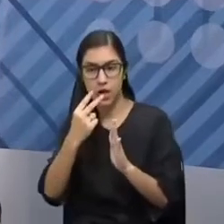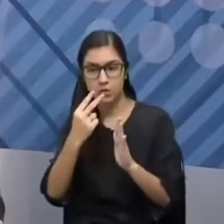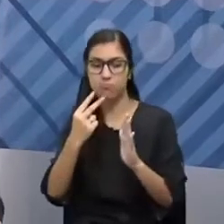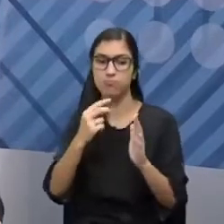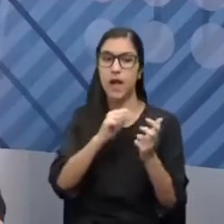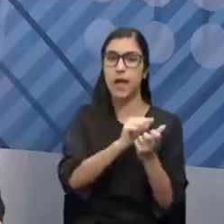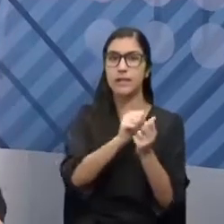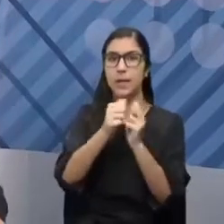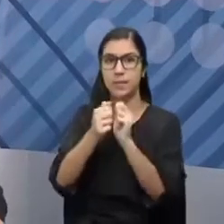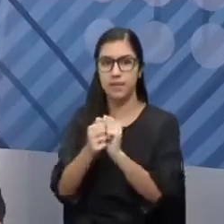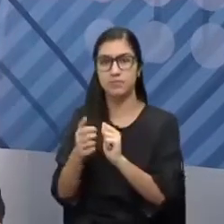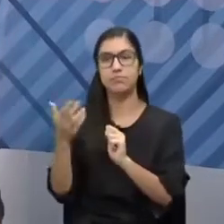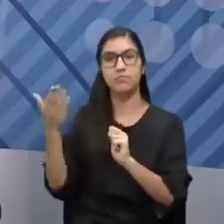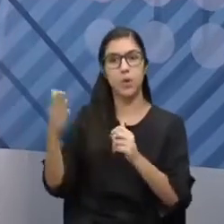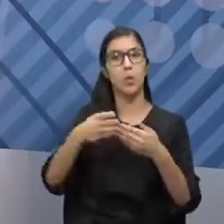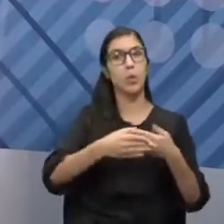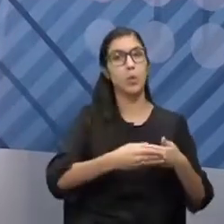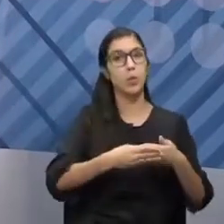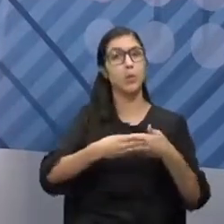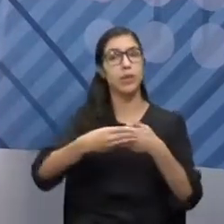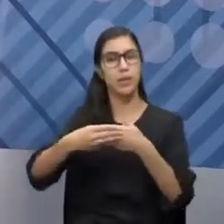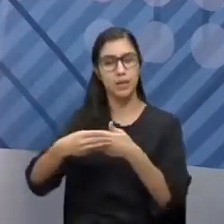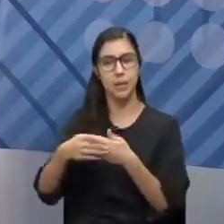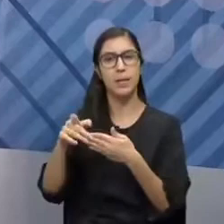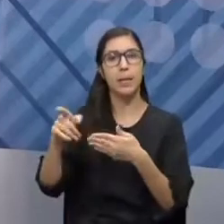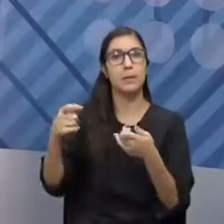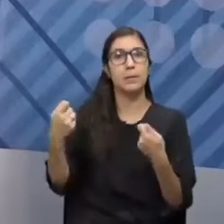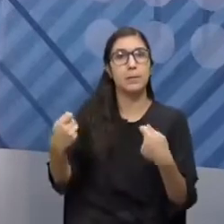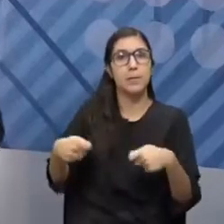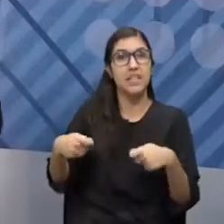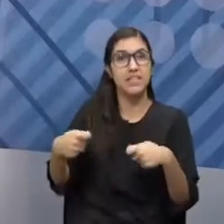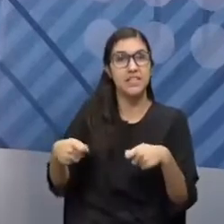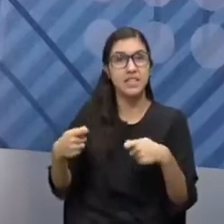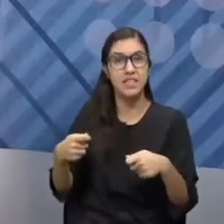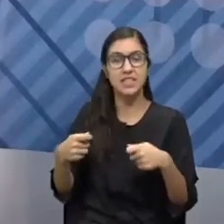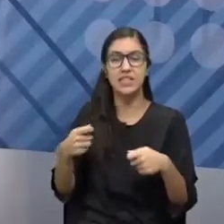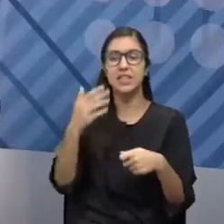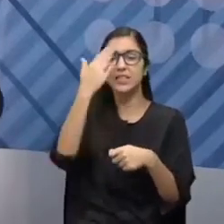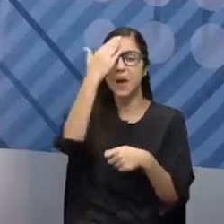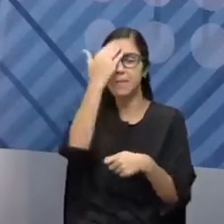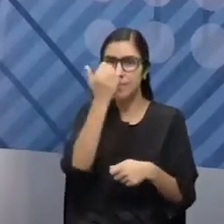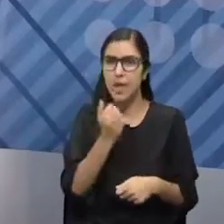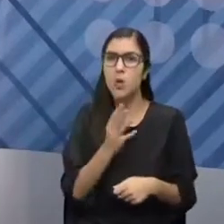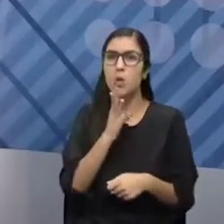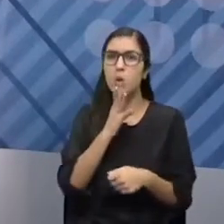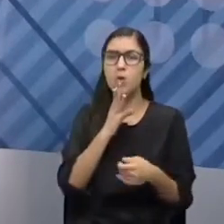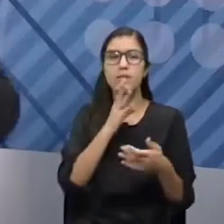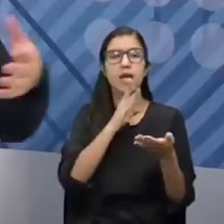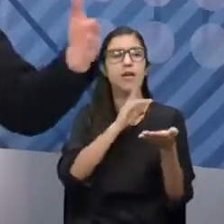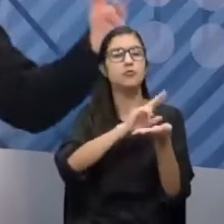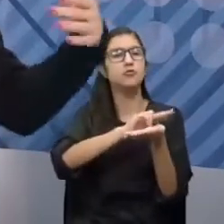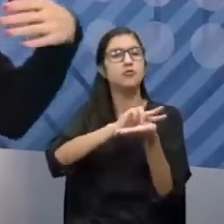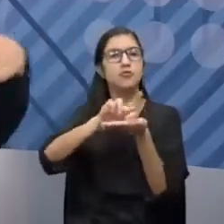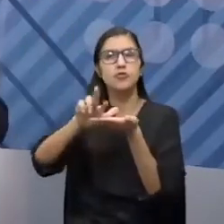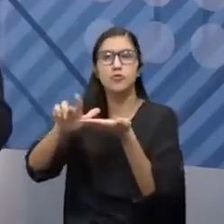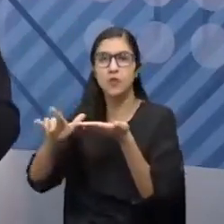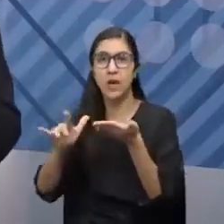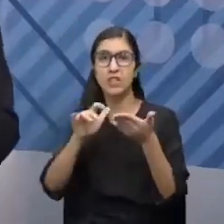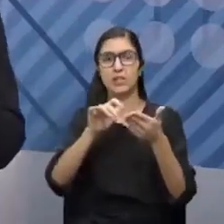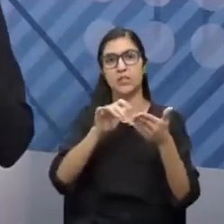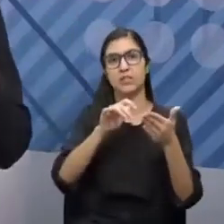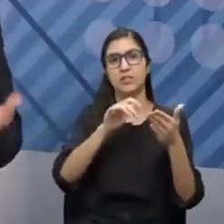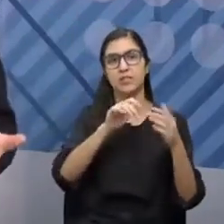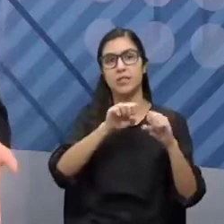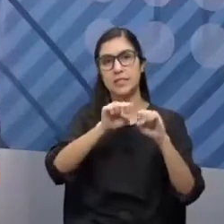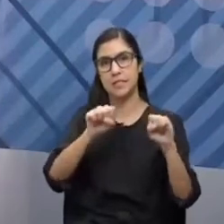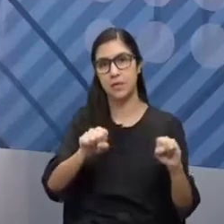sujeito, chamado guia-intérprete, ele deve ter o conhecimento dos diversos sistemas de comunicação. Quem